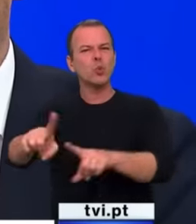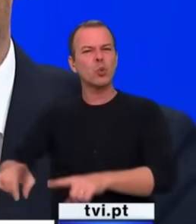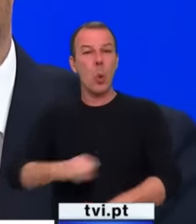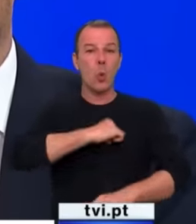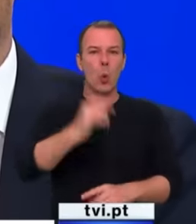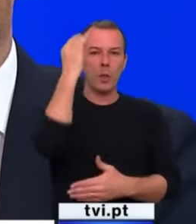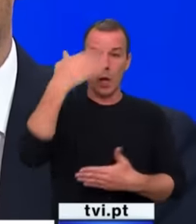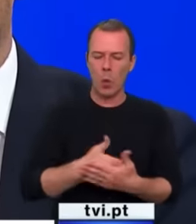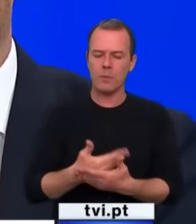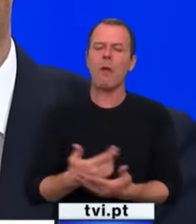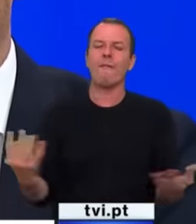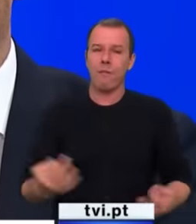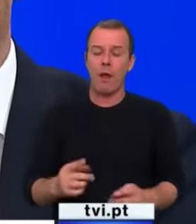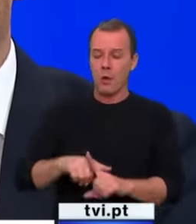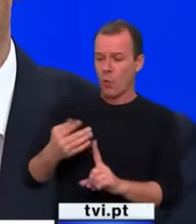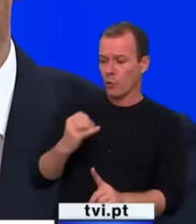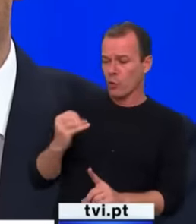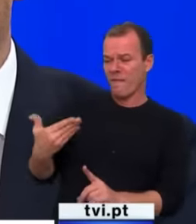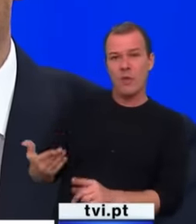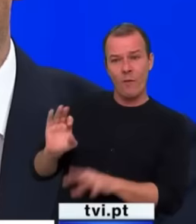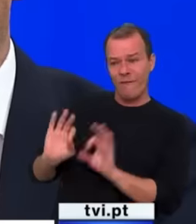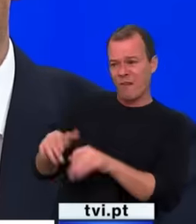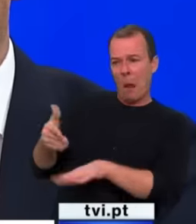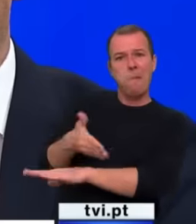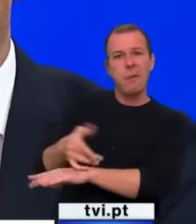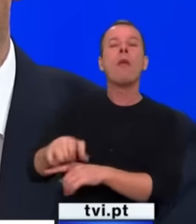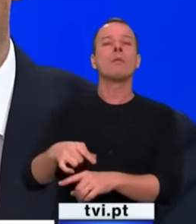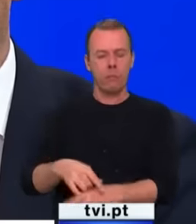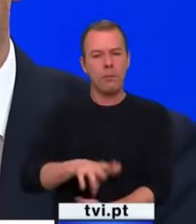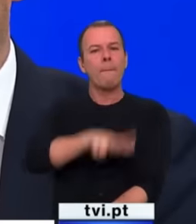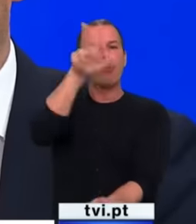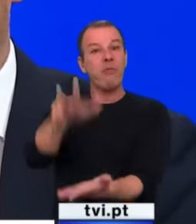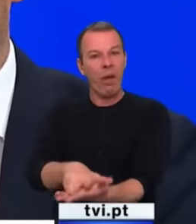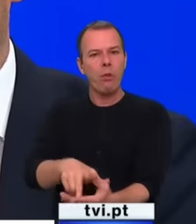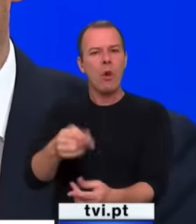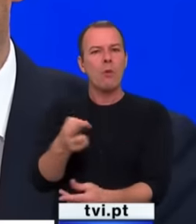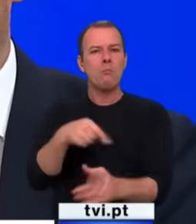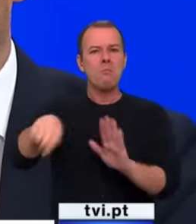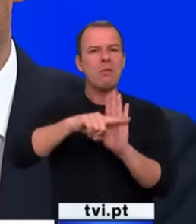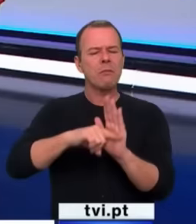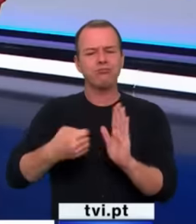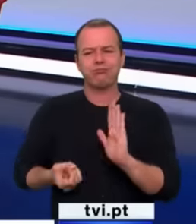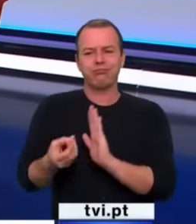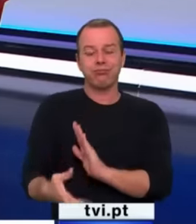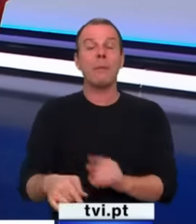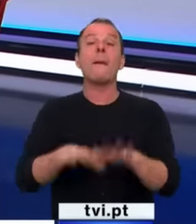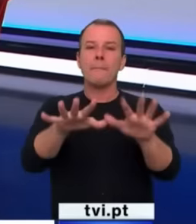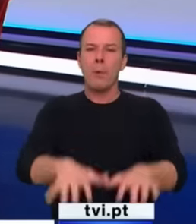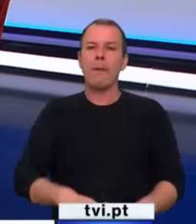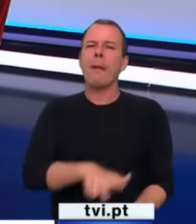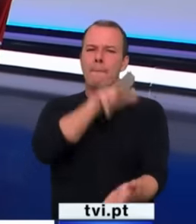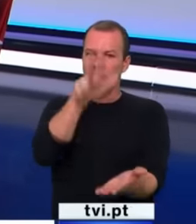corrupção. Aliás, no final de 2021 foi aprovado um pacote anticorrupção que foi aprovado por unanimidade no Parlamento, com